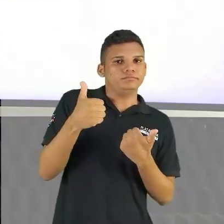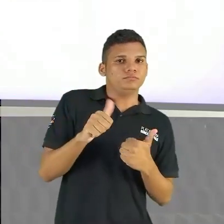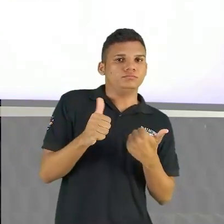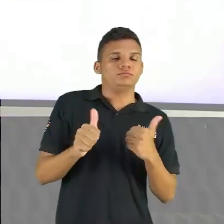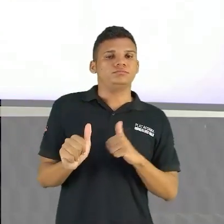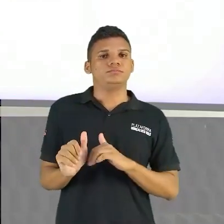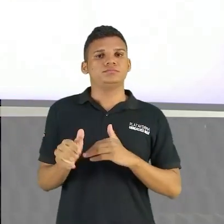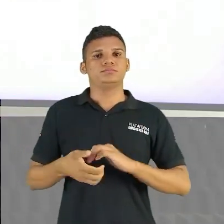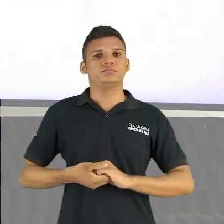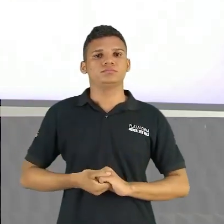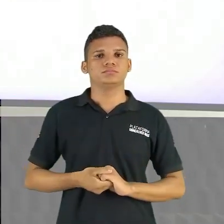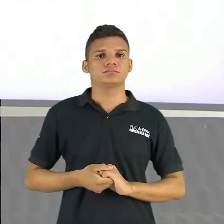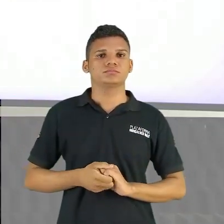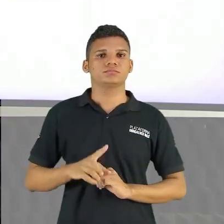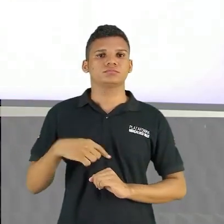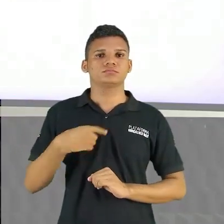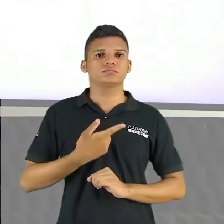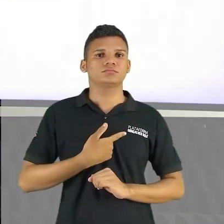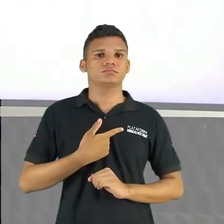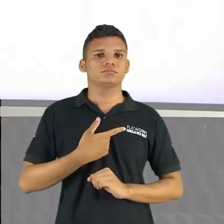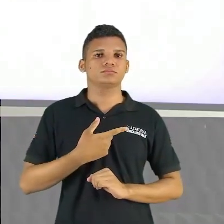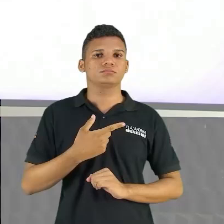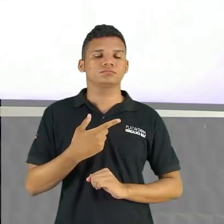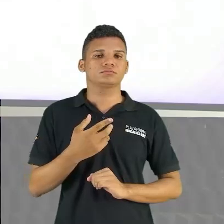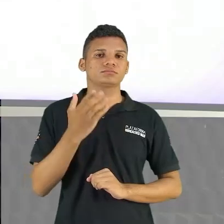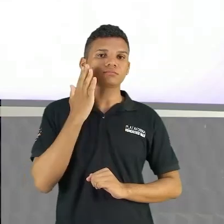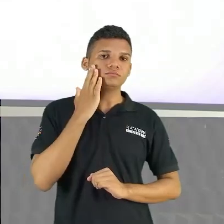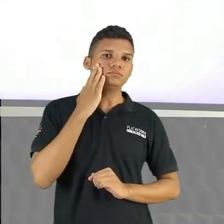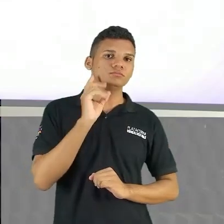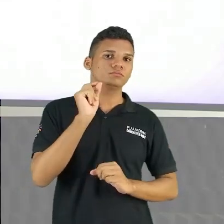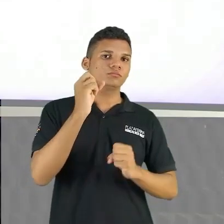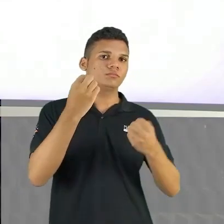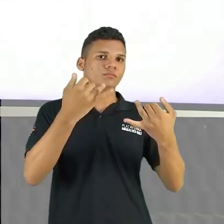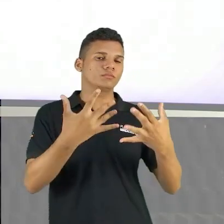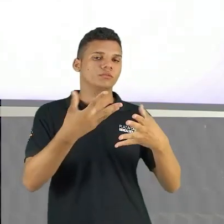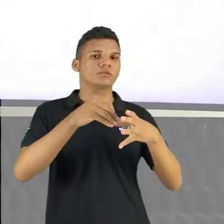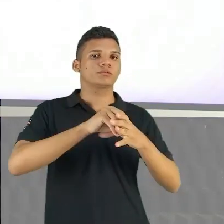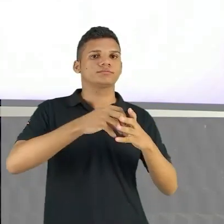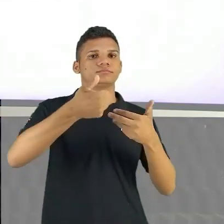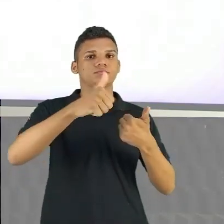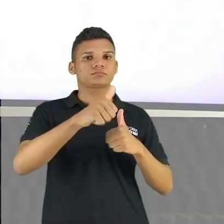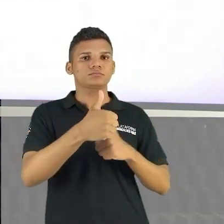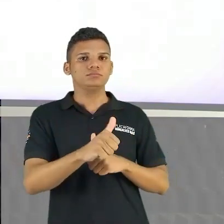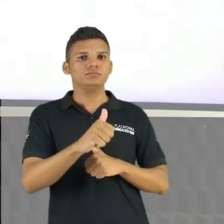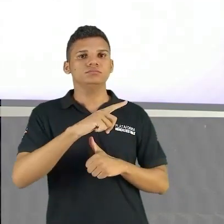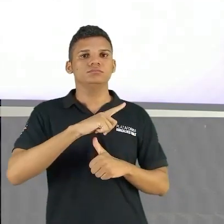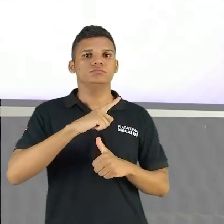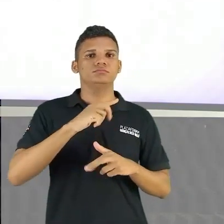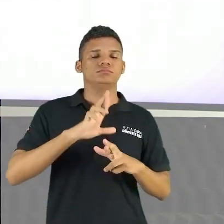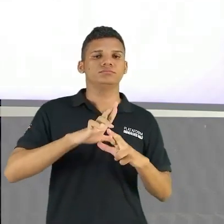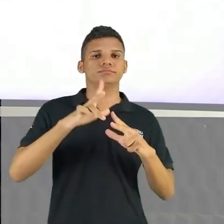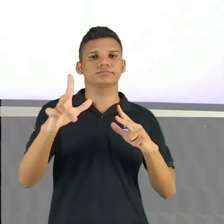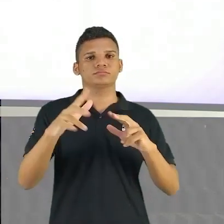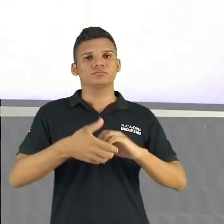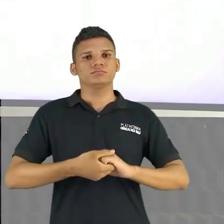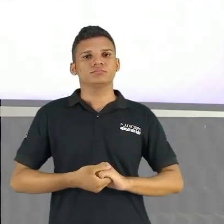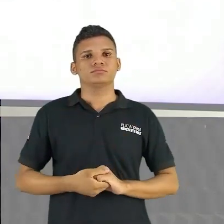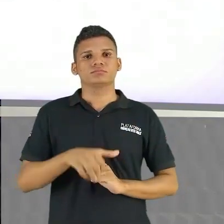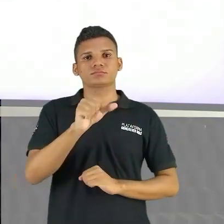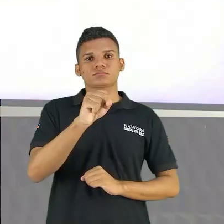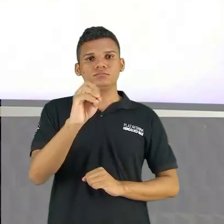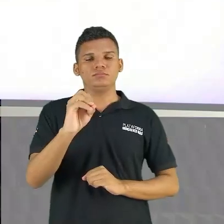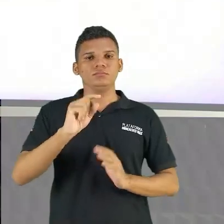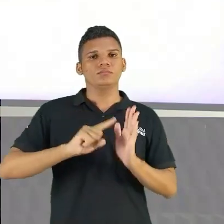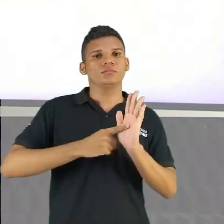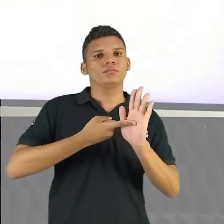E aí a a gente também tem uma outra questão dentro dessa avaliação é quando há uma diferença superior a 80 pontos em qualquer